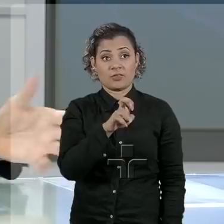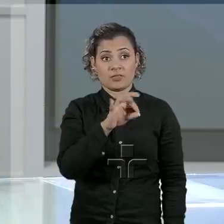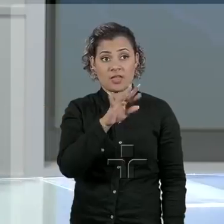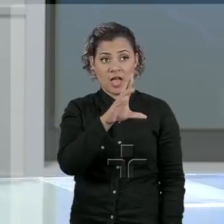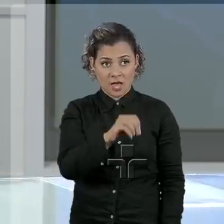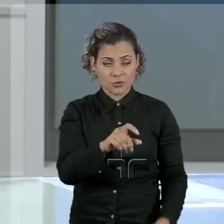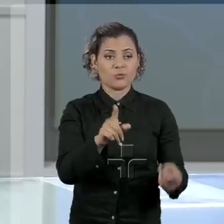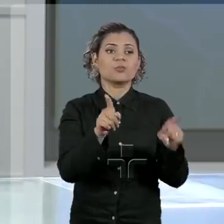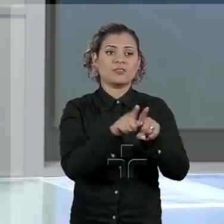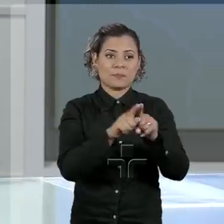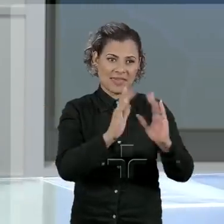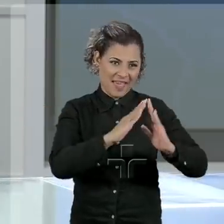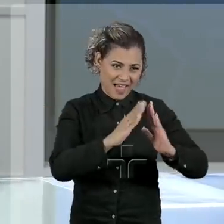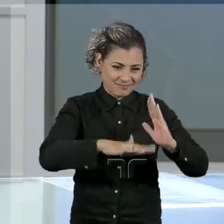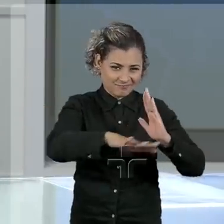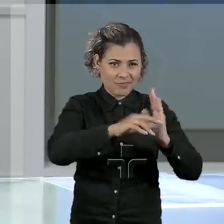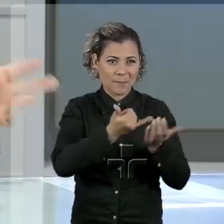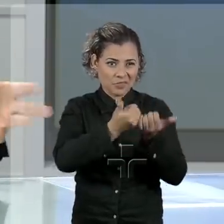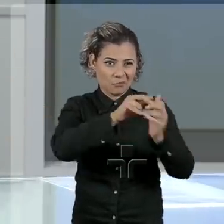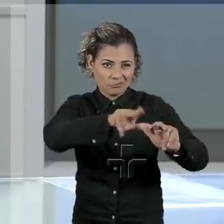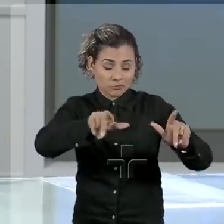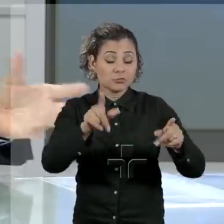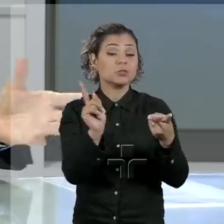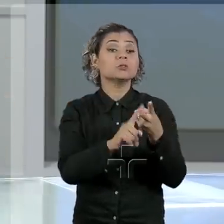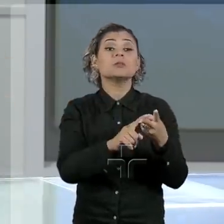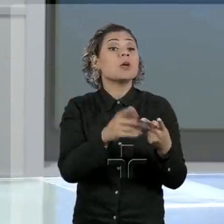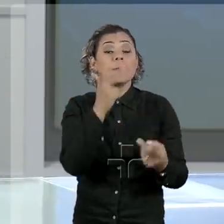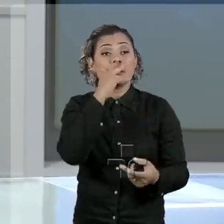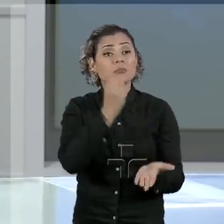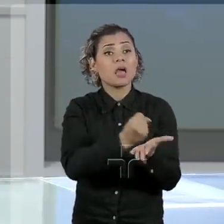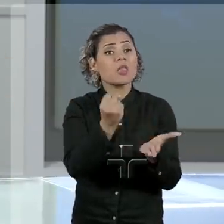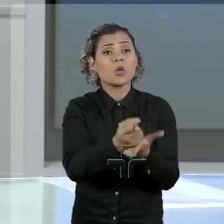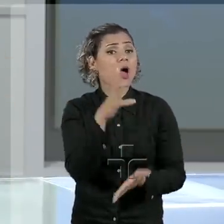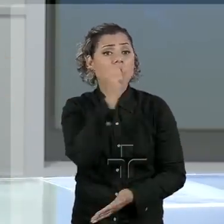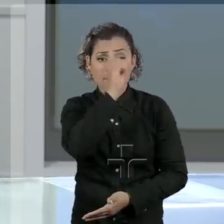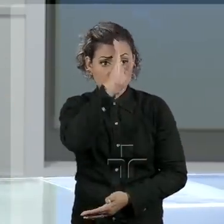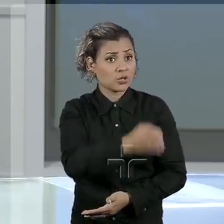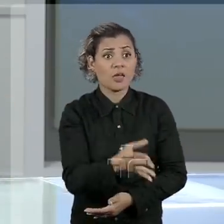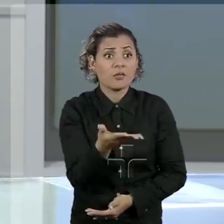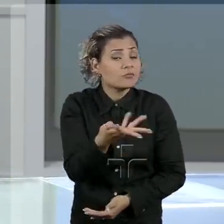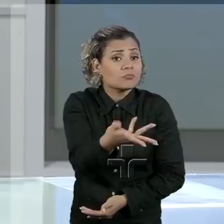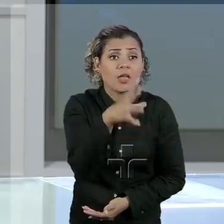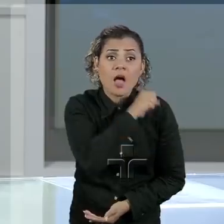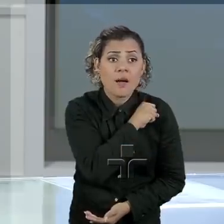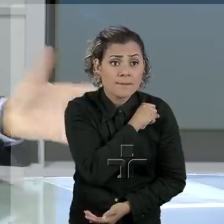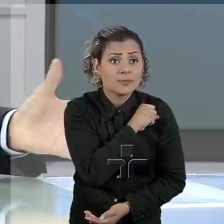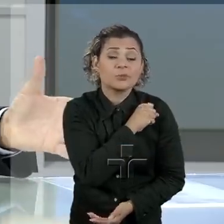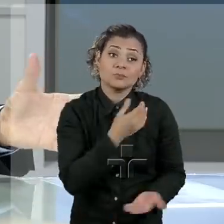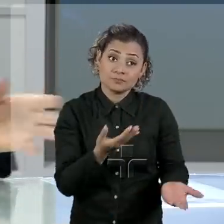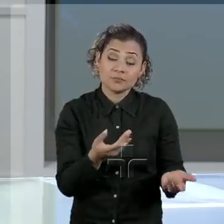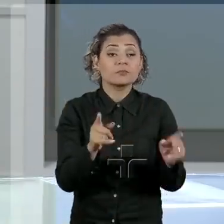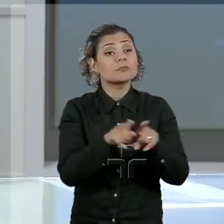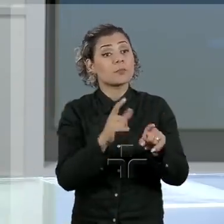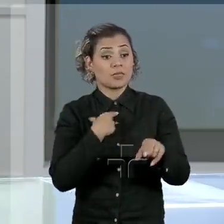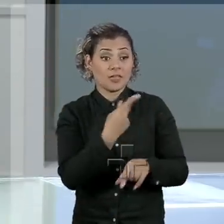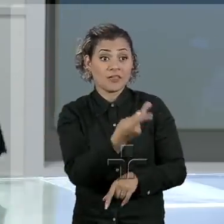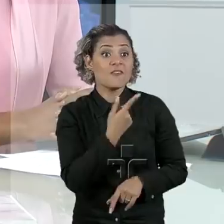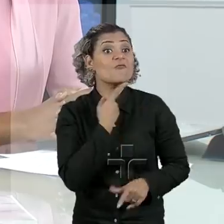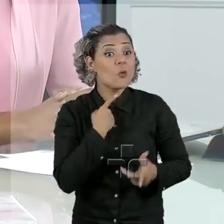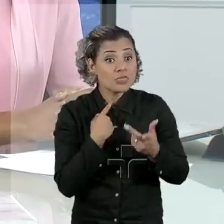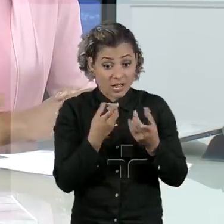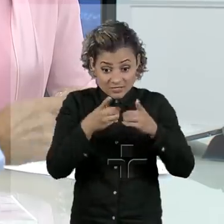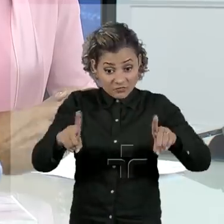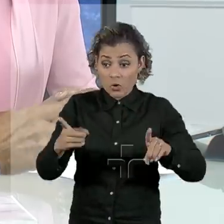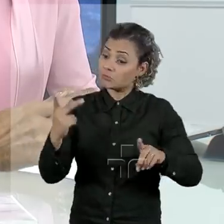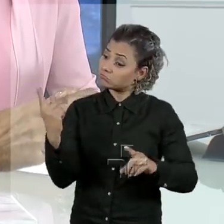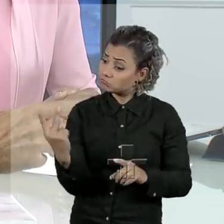outros casos que isso acelera muito, quando não há, obviamente, menor, com essas condições básicas, né? Há uma vontade comum, ou quando uma